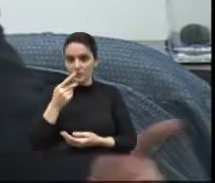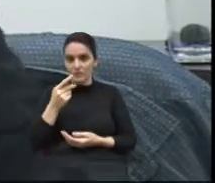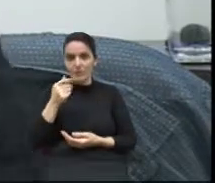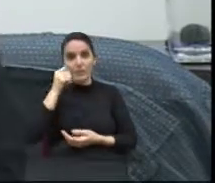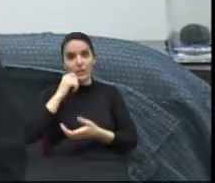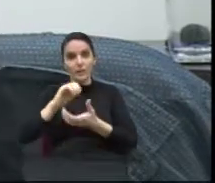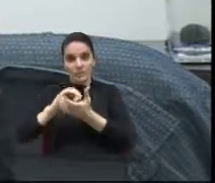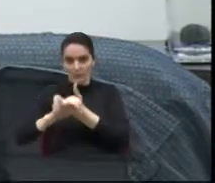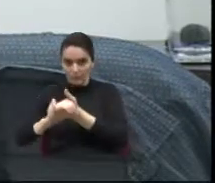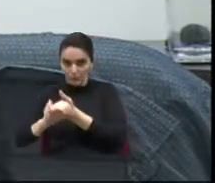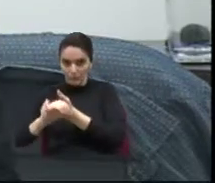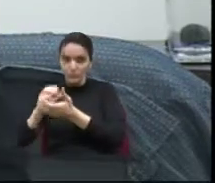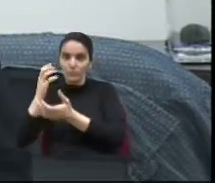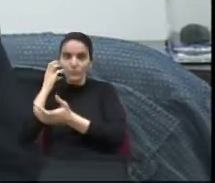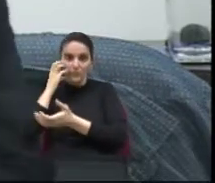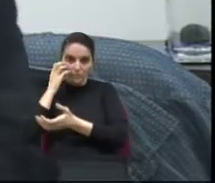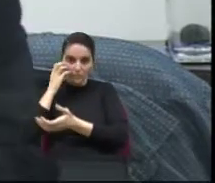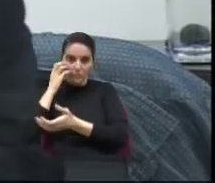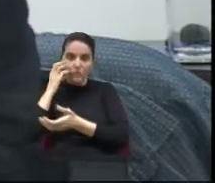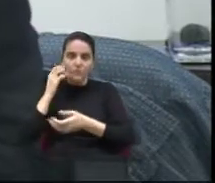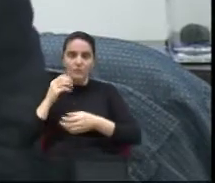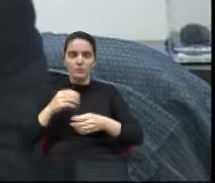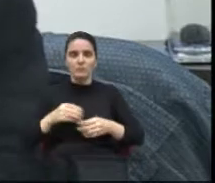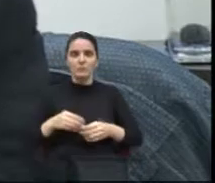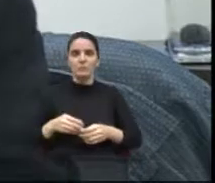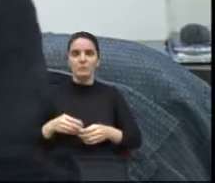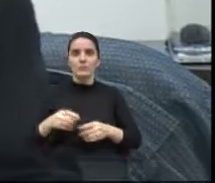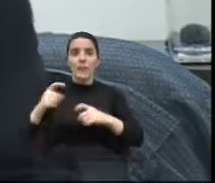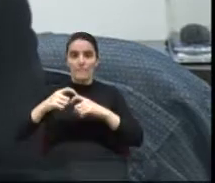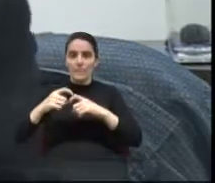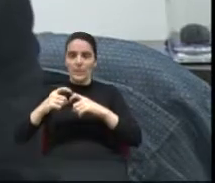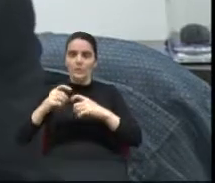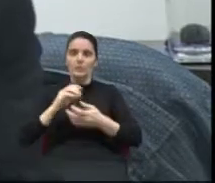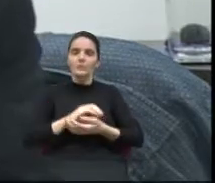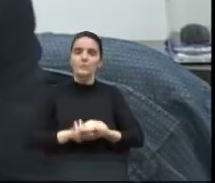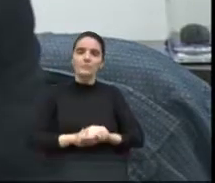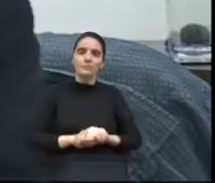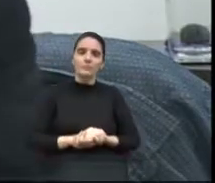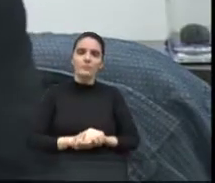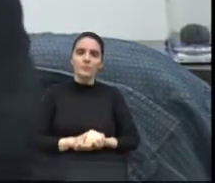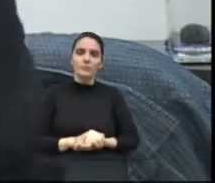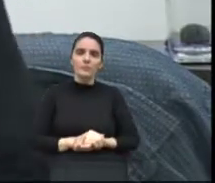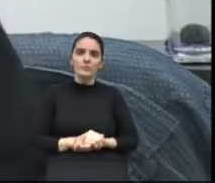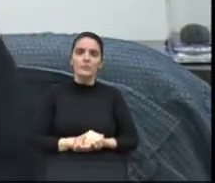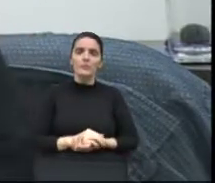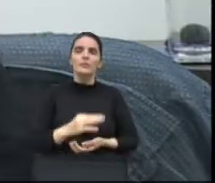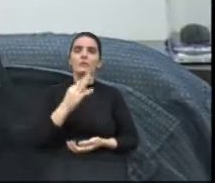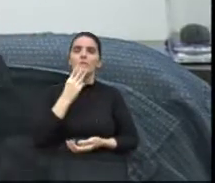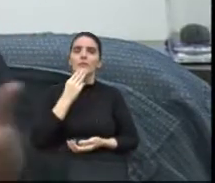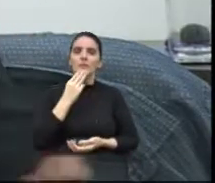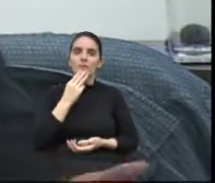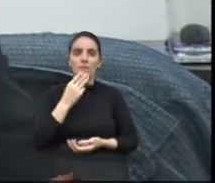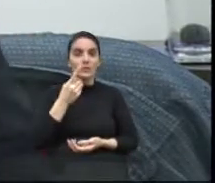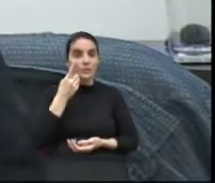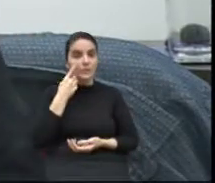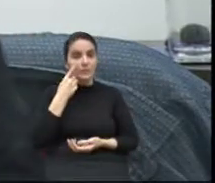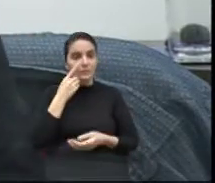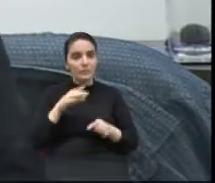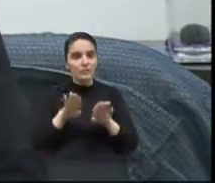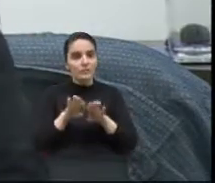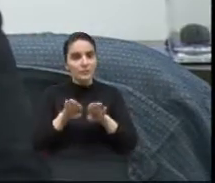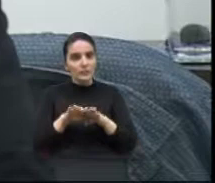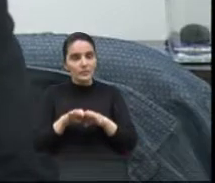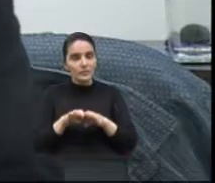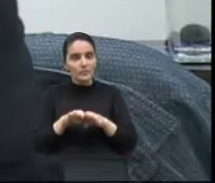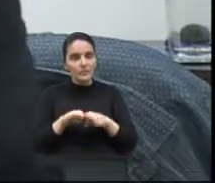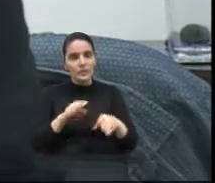acompanhando e fazendo o parto do meu último filho, o Theo. Pude também acompanhar o